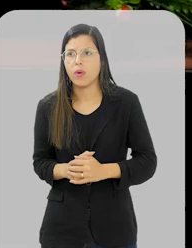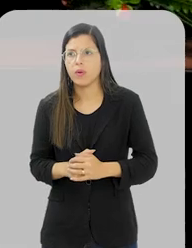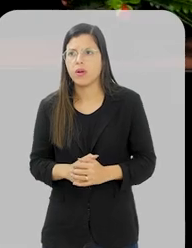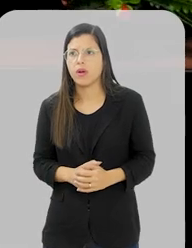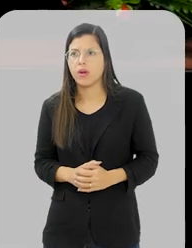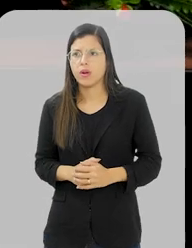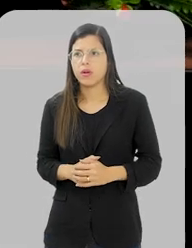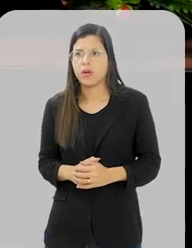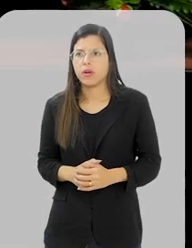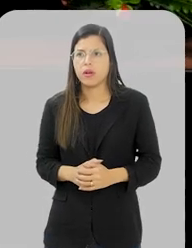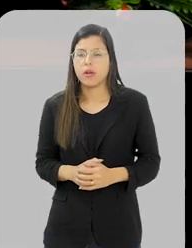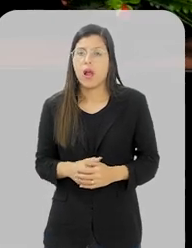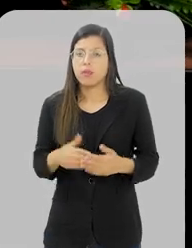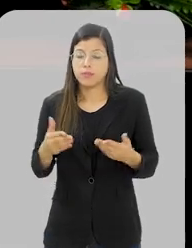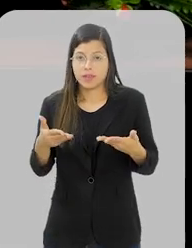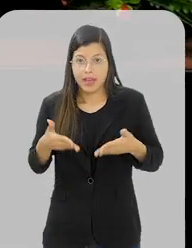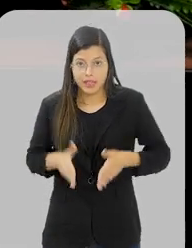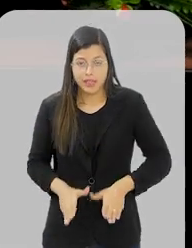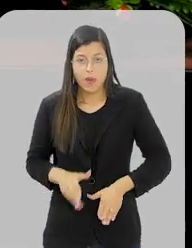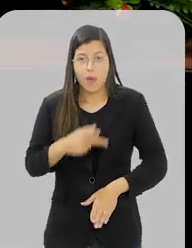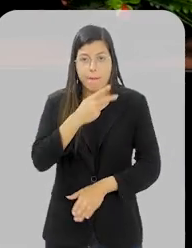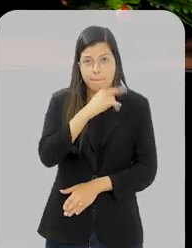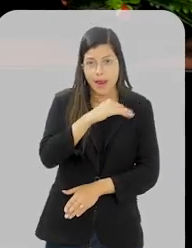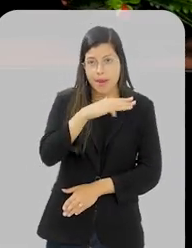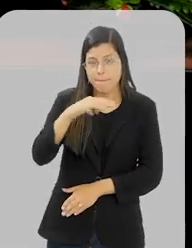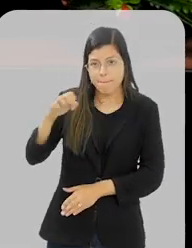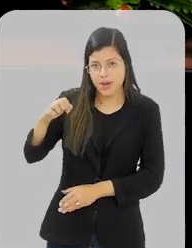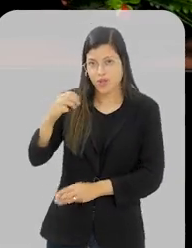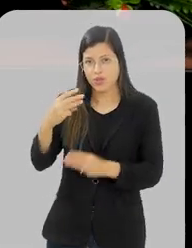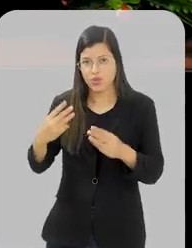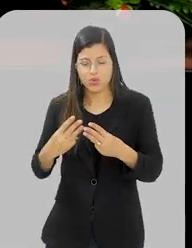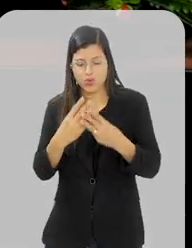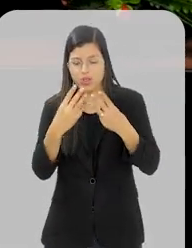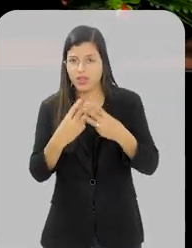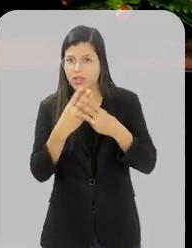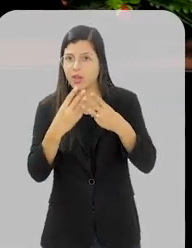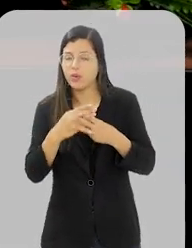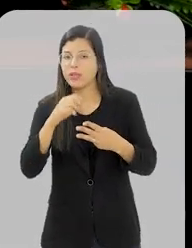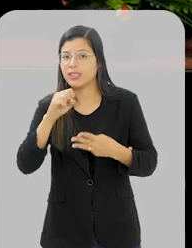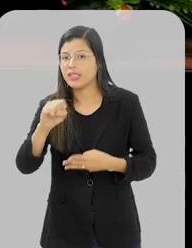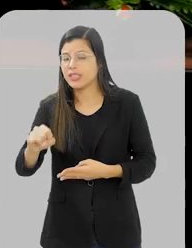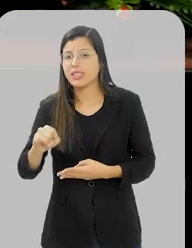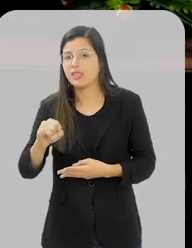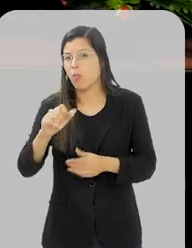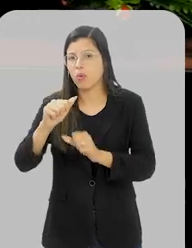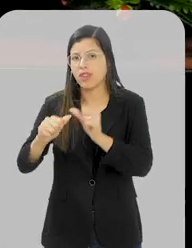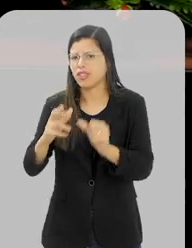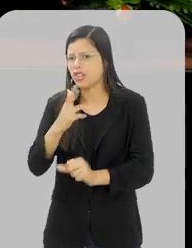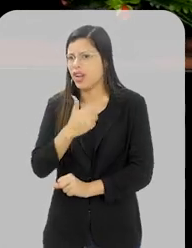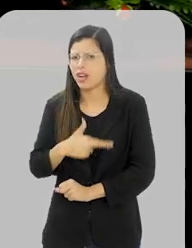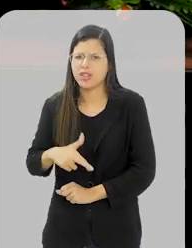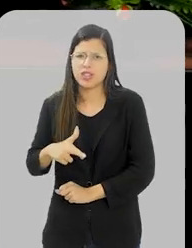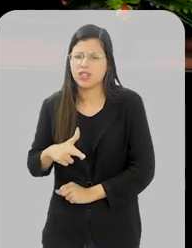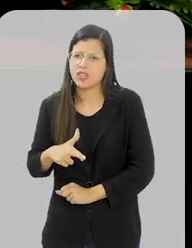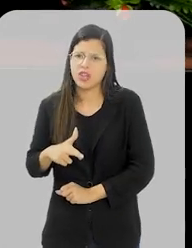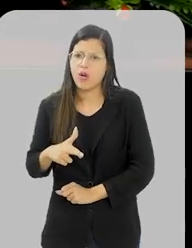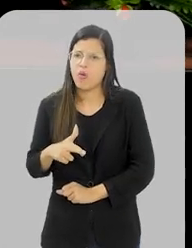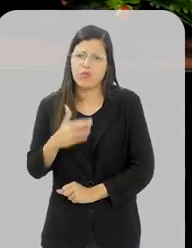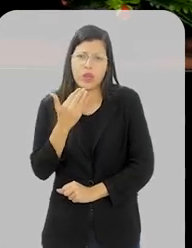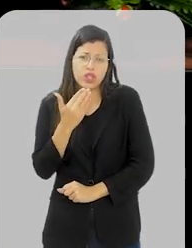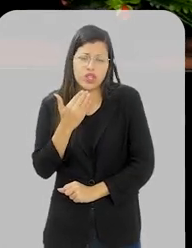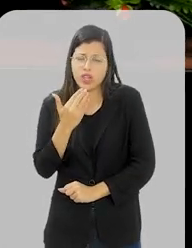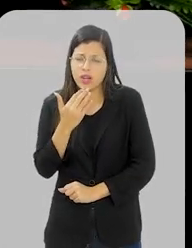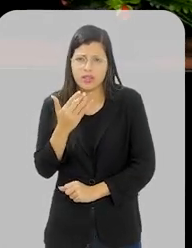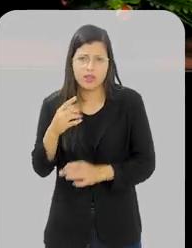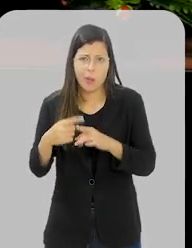agora uma vez nascido de ventre judaico se você se converter para qualquer outra religião você nunca vai deixar de ser judeu segundo